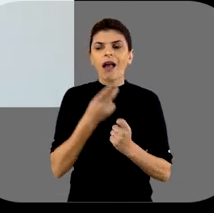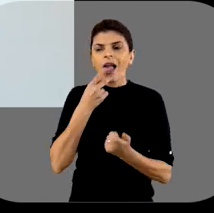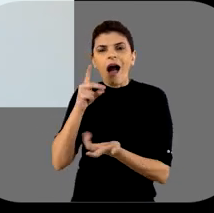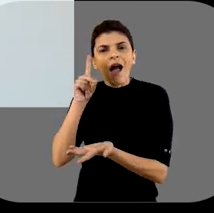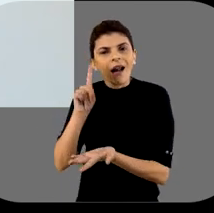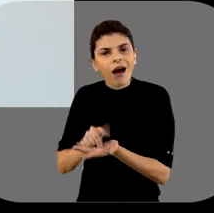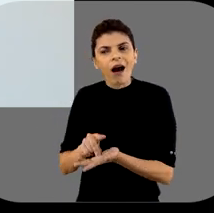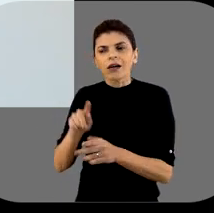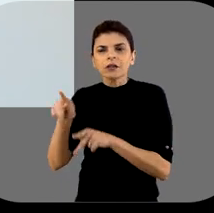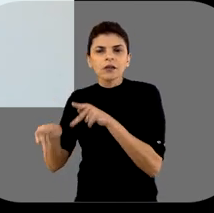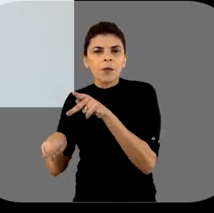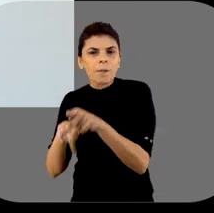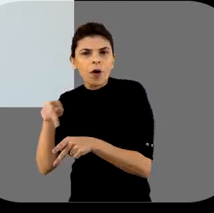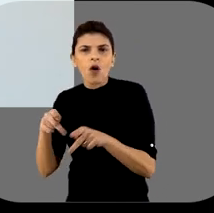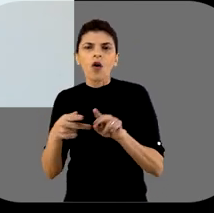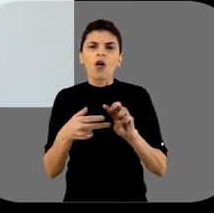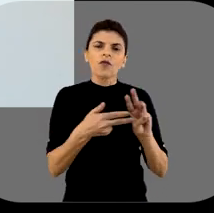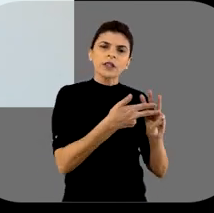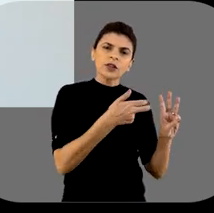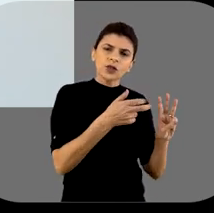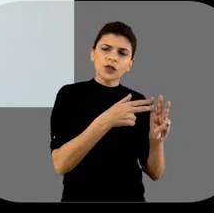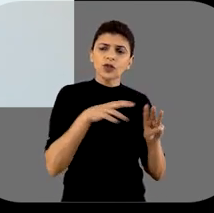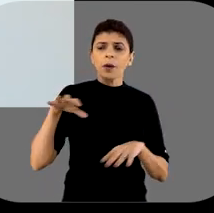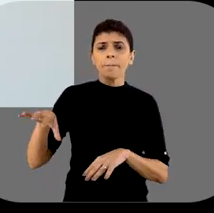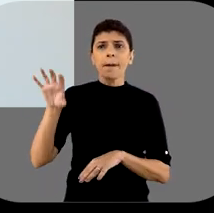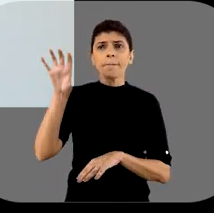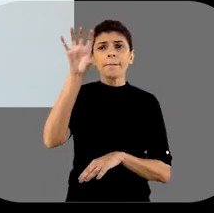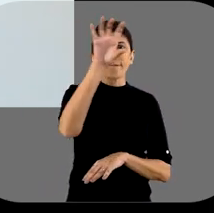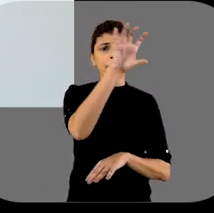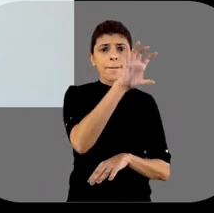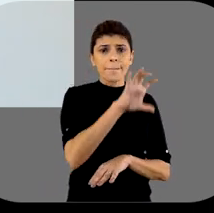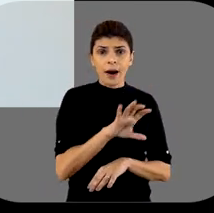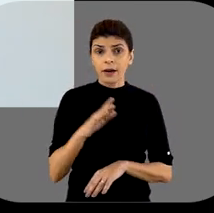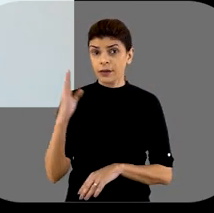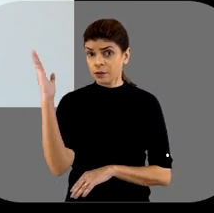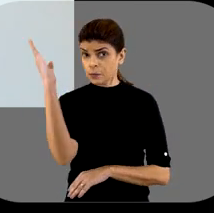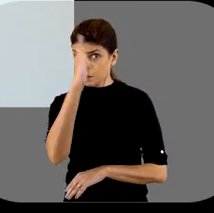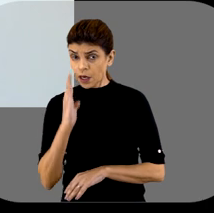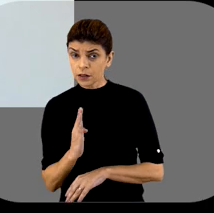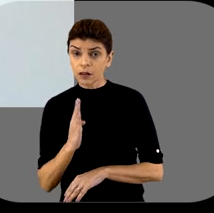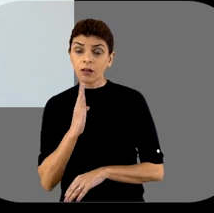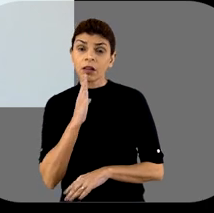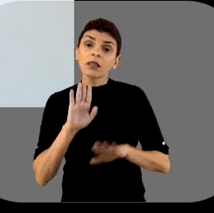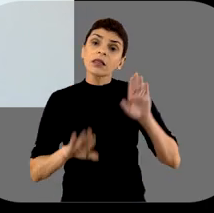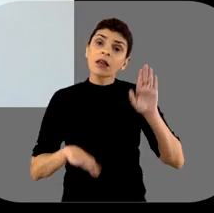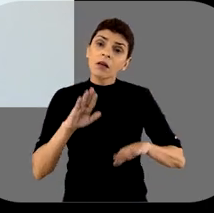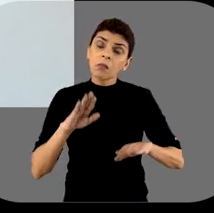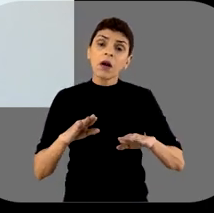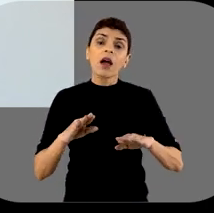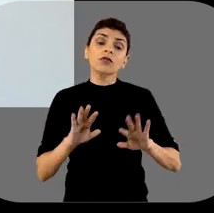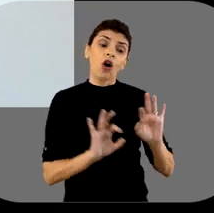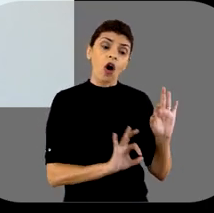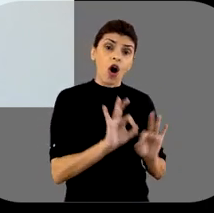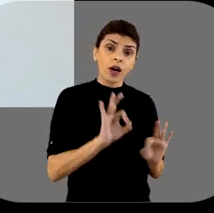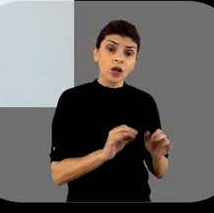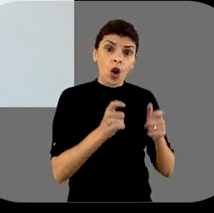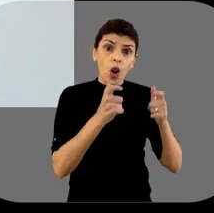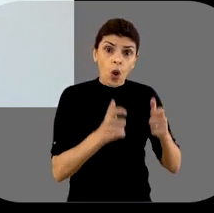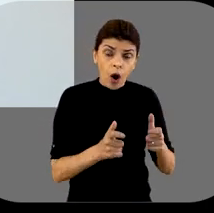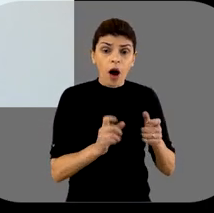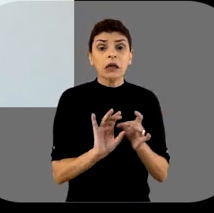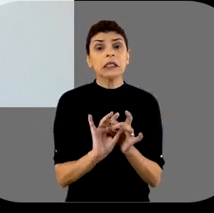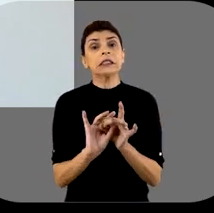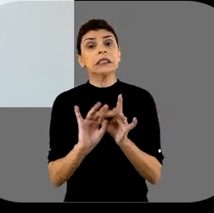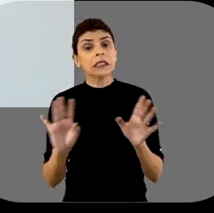diferentes realidades dos povos indígenas em diferentes regiões do país, né? E de acordo com a organização dos serviços